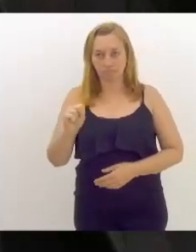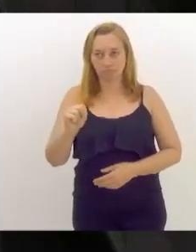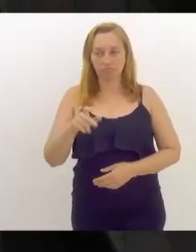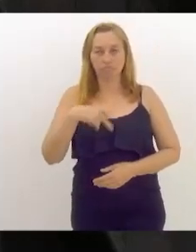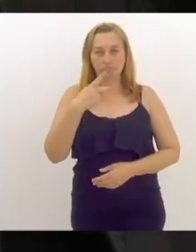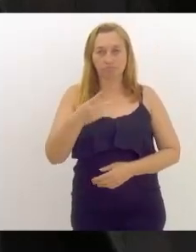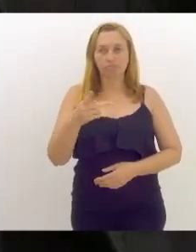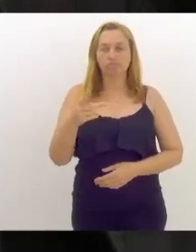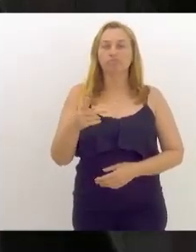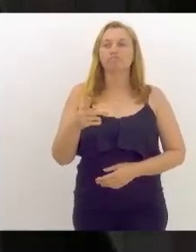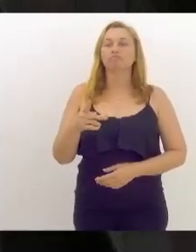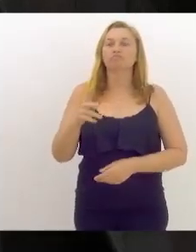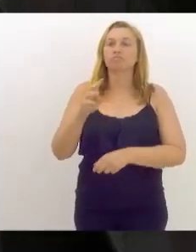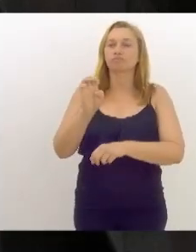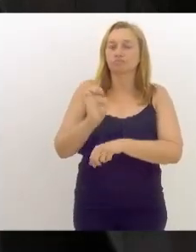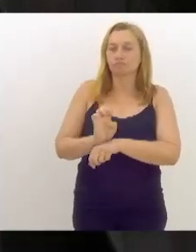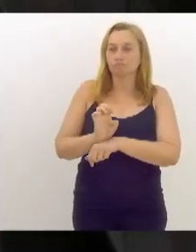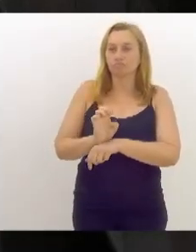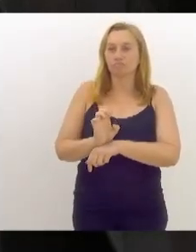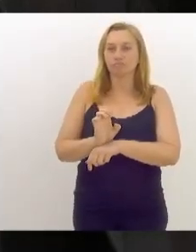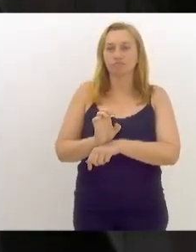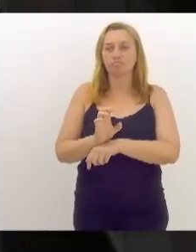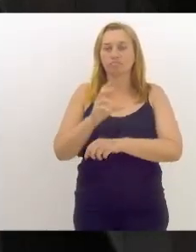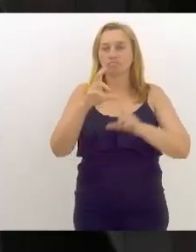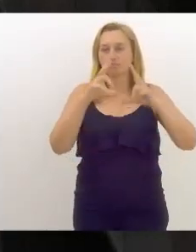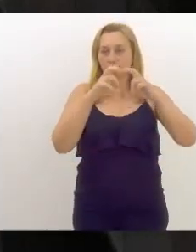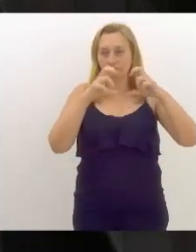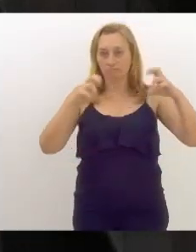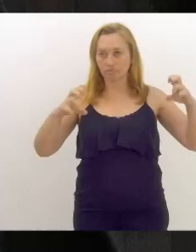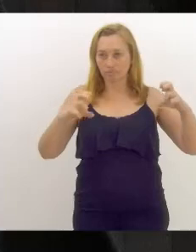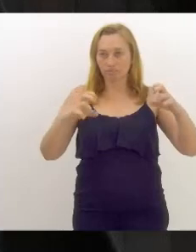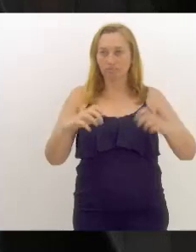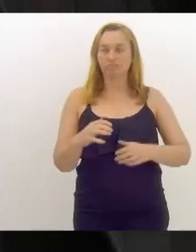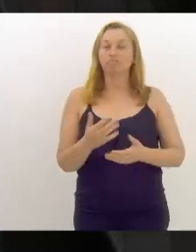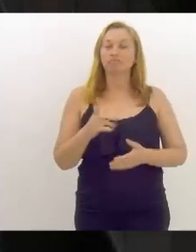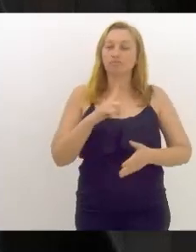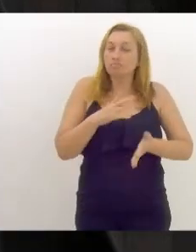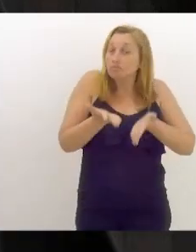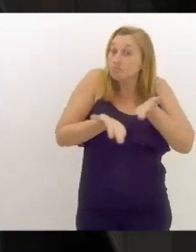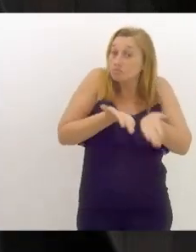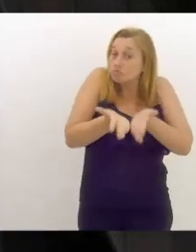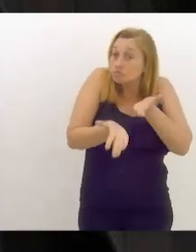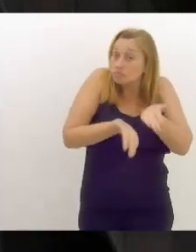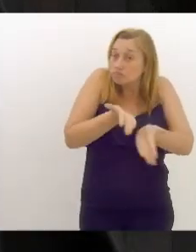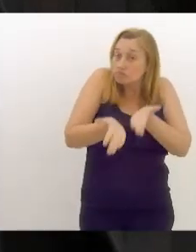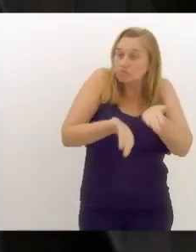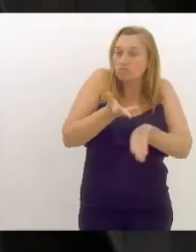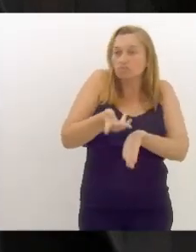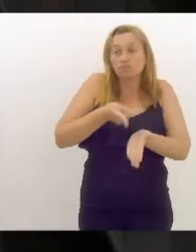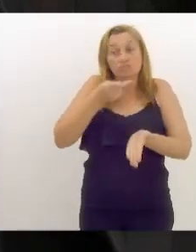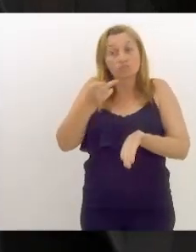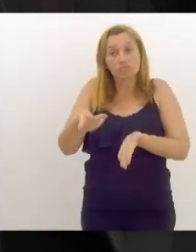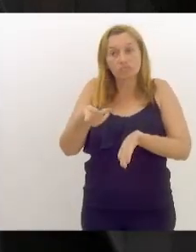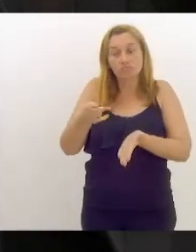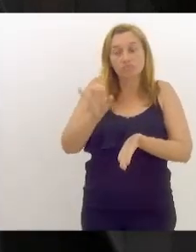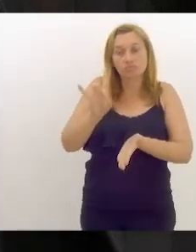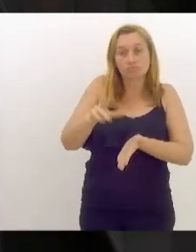Santa Catarina, para energia e telecomunicação, teve o cuidado de dizer para vigorar só